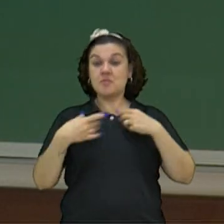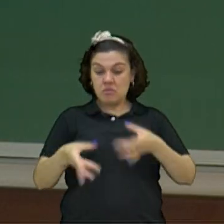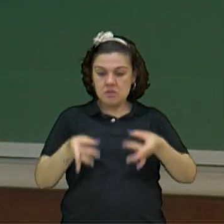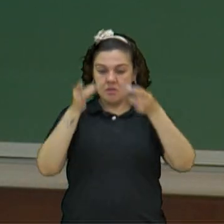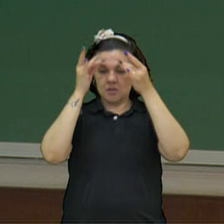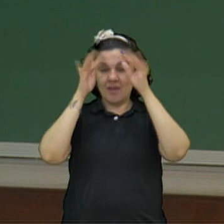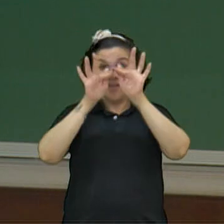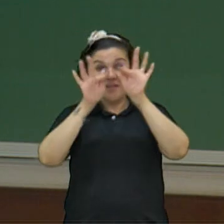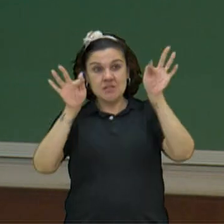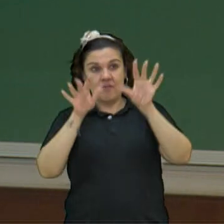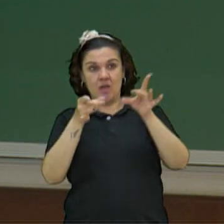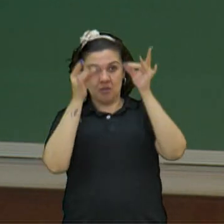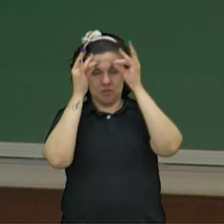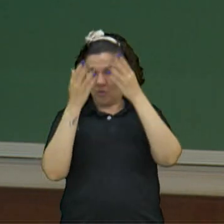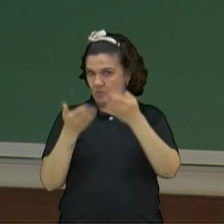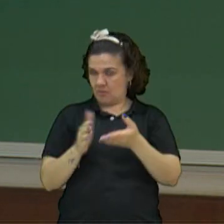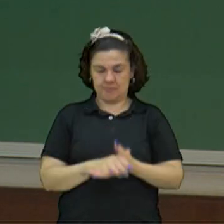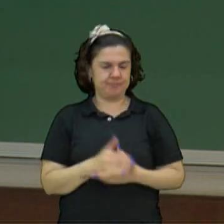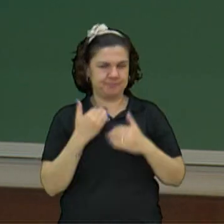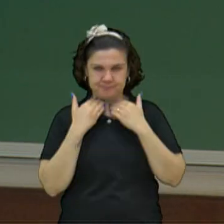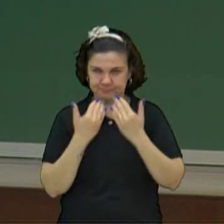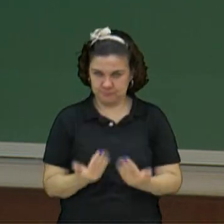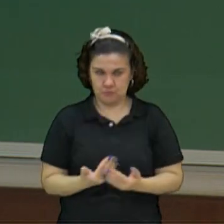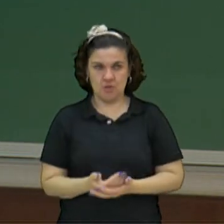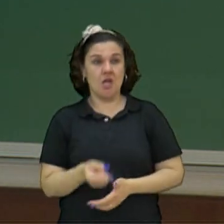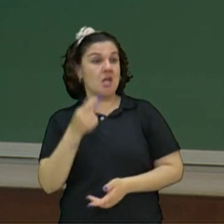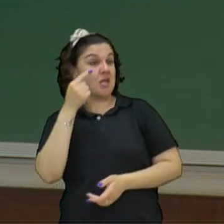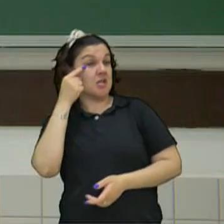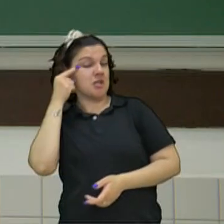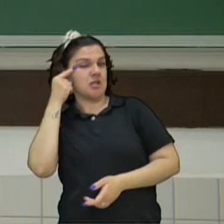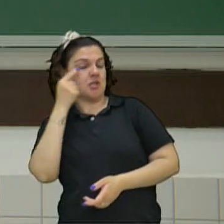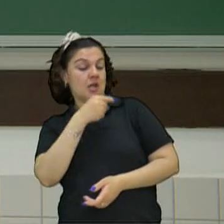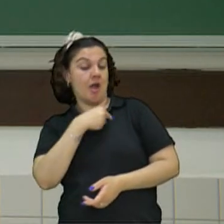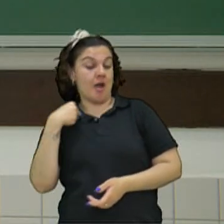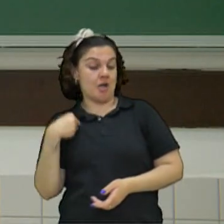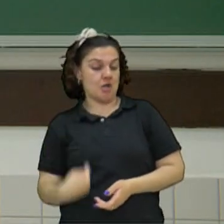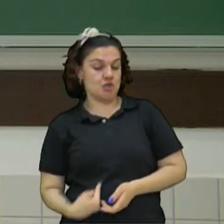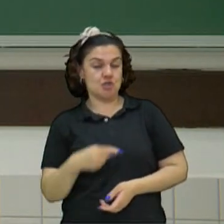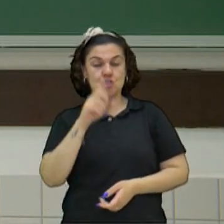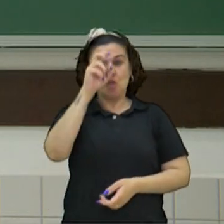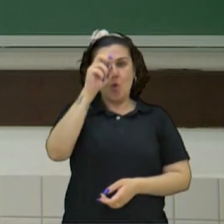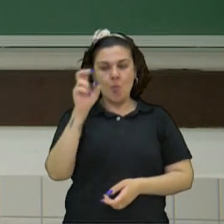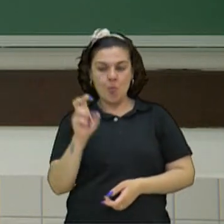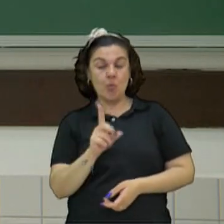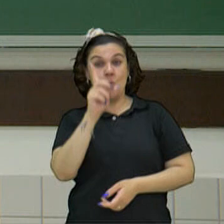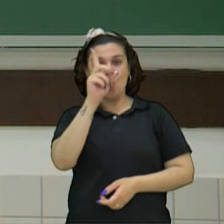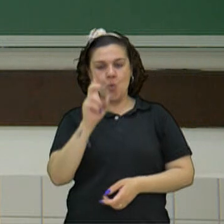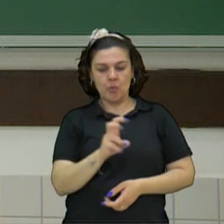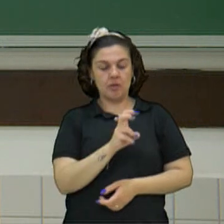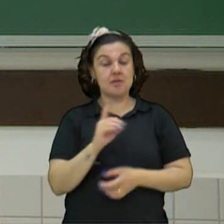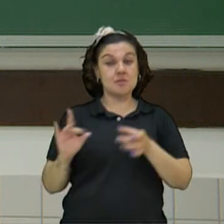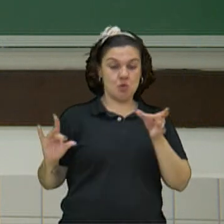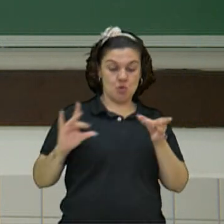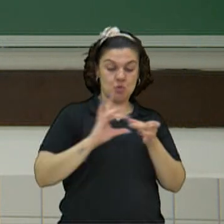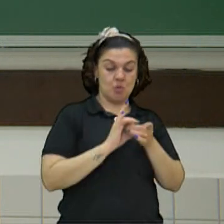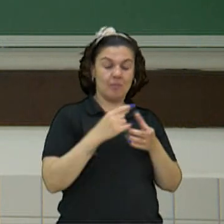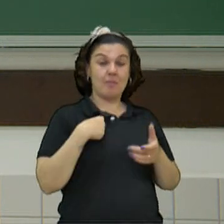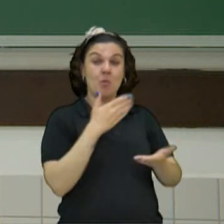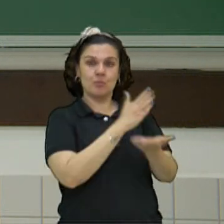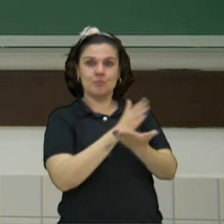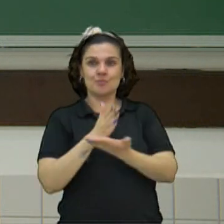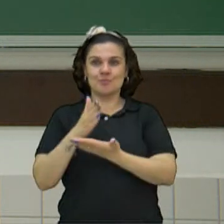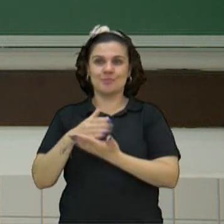Esta frase não resolve você decorar que a China produz 1/5 do planeta. Se eu não ligar com o meu dia a